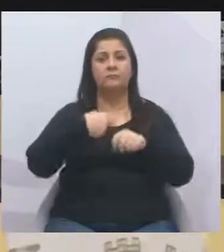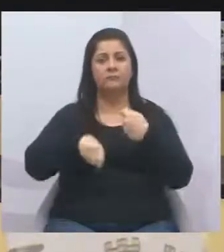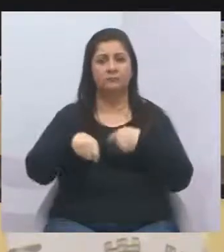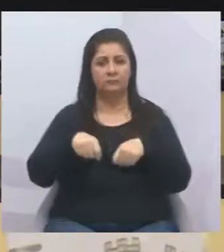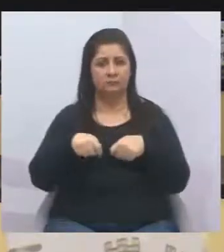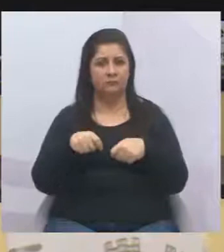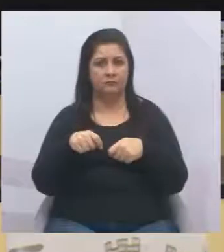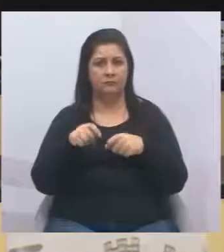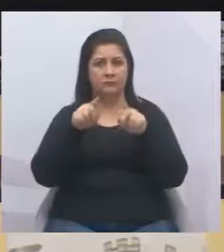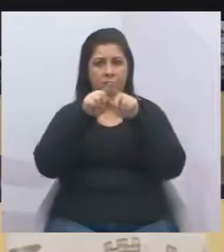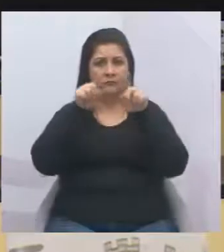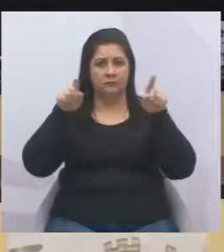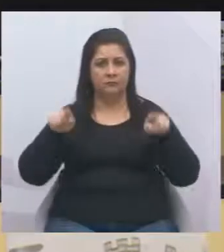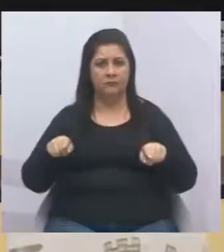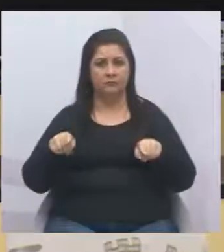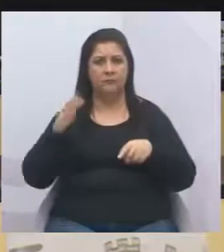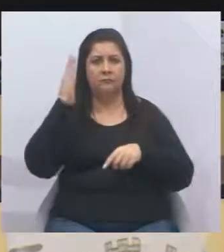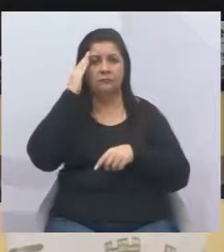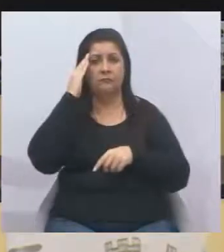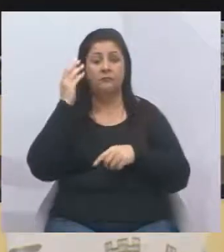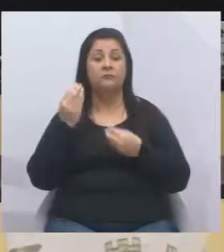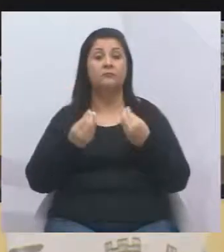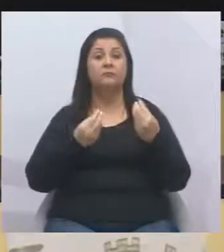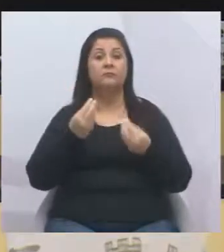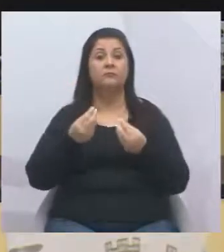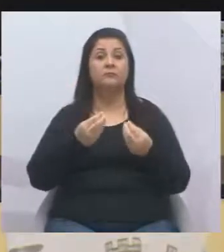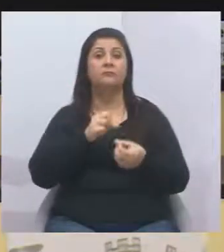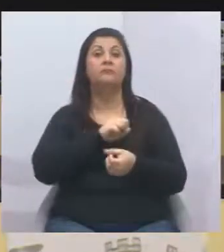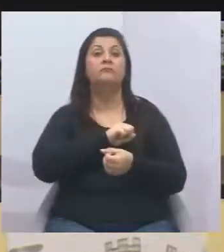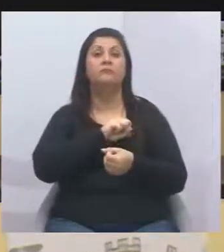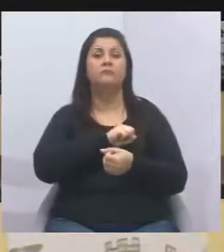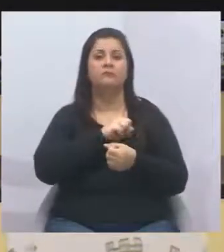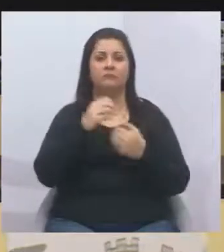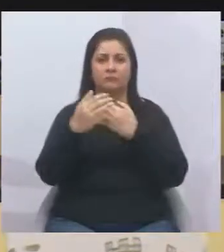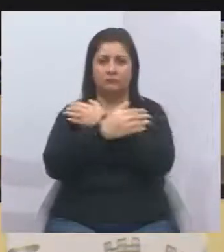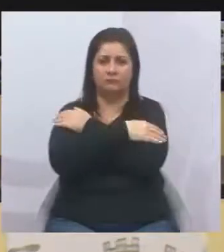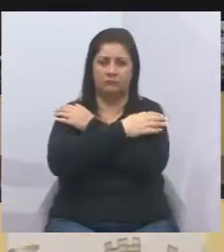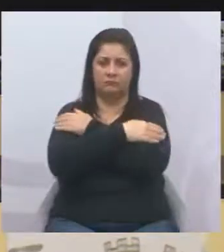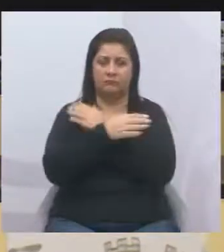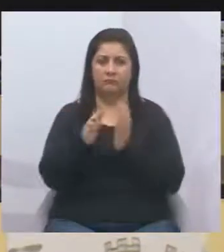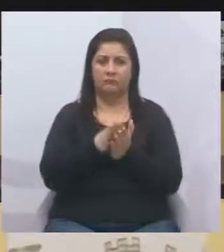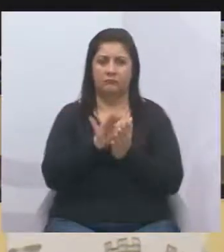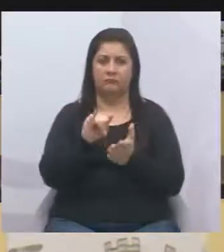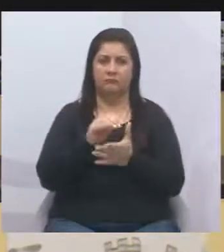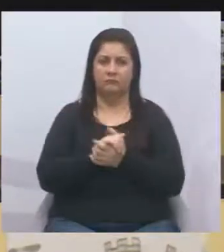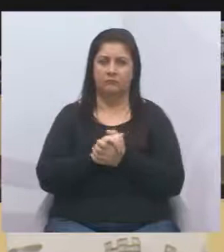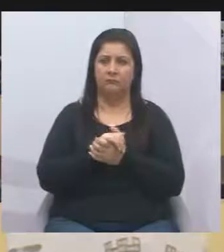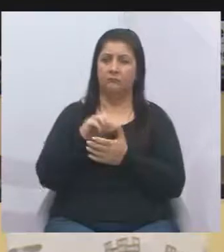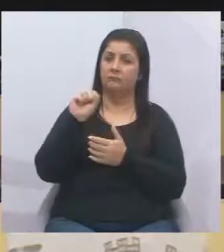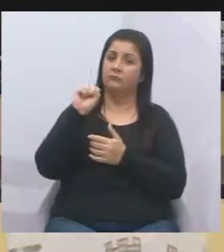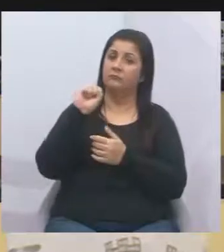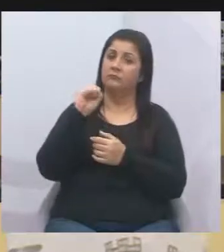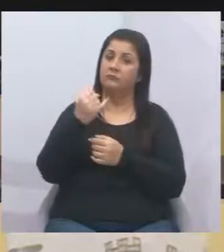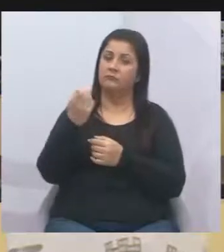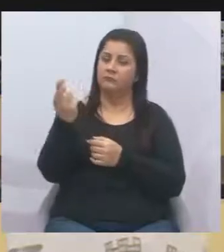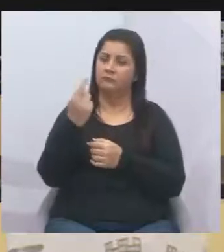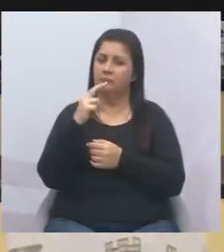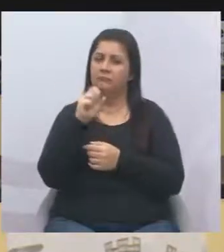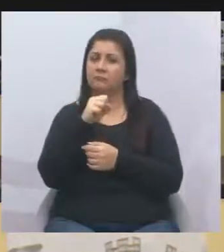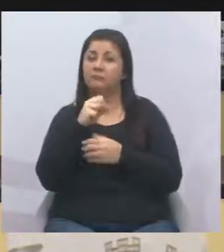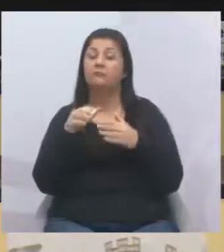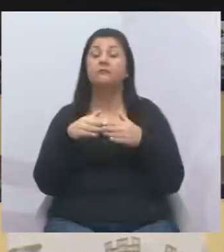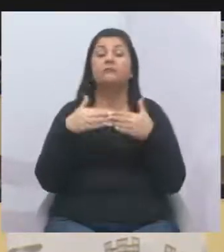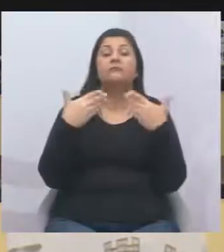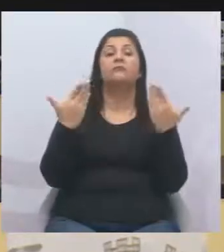o número de desempregados do município de Jacareí? Em caso de resposta afirmativa,